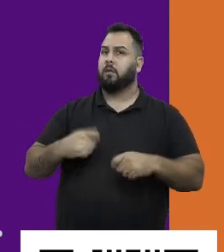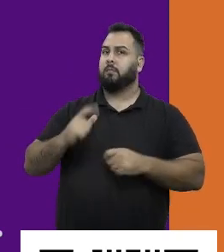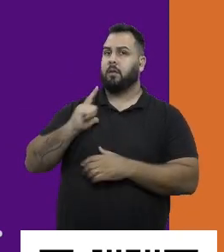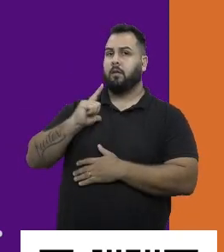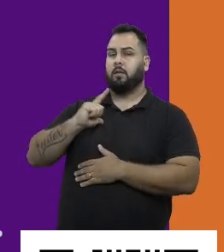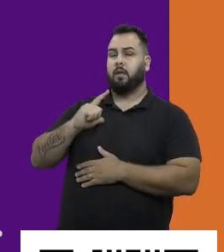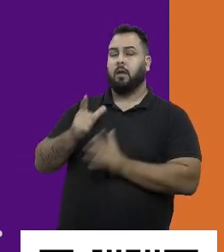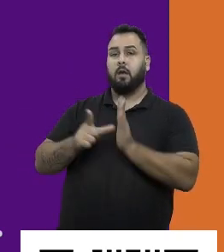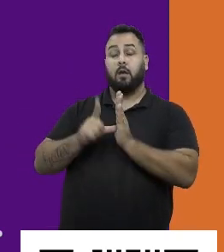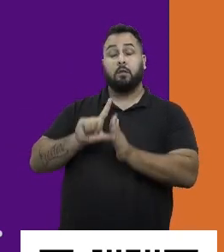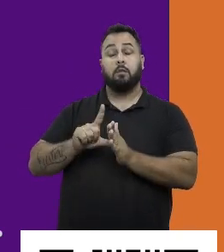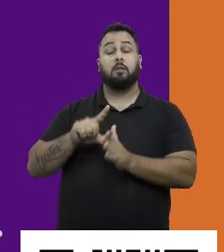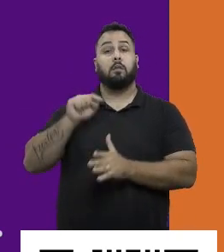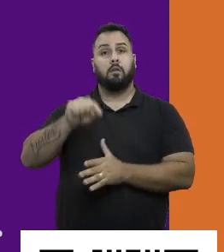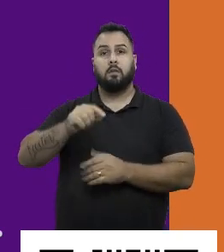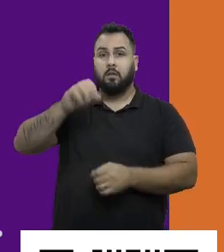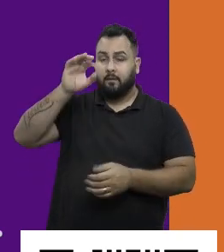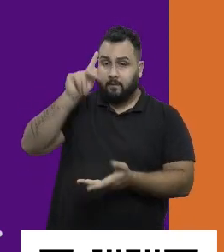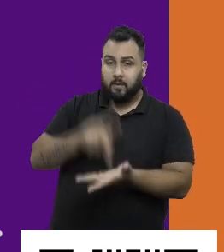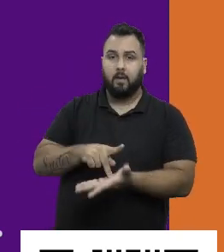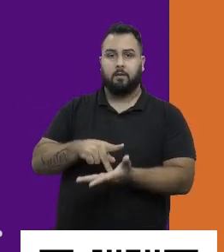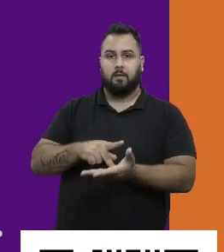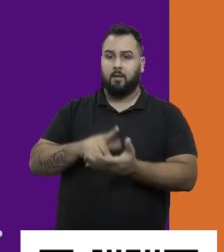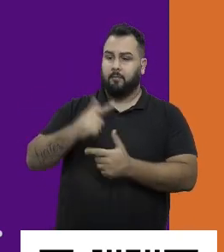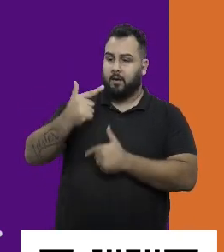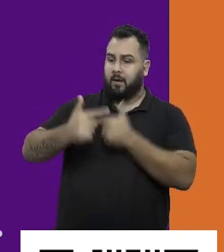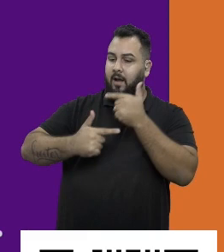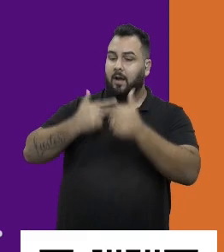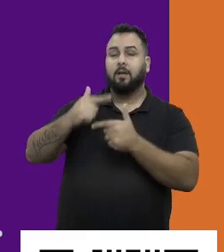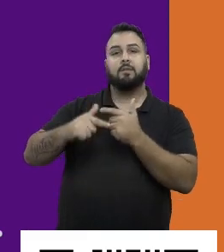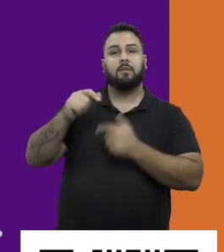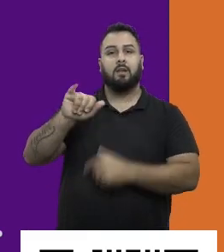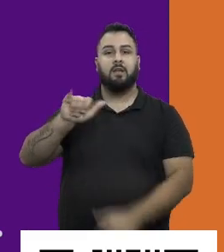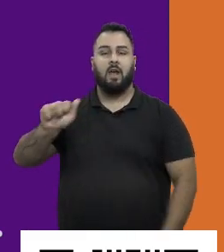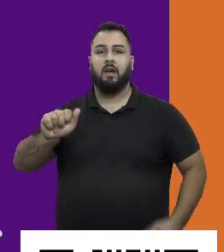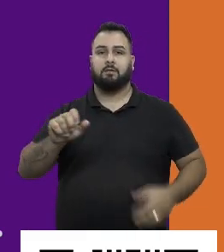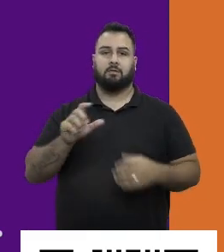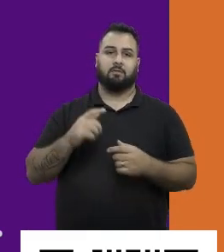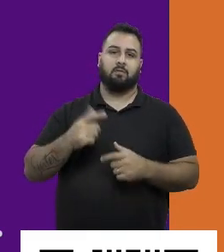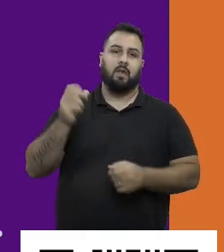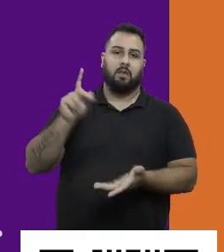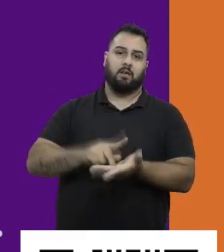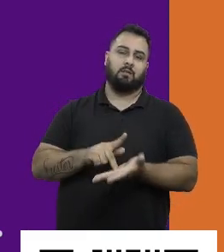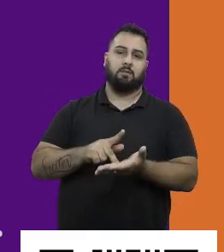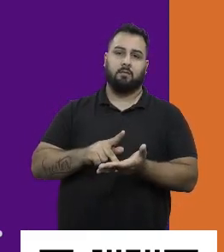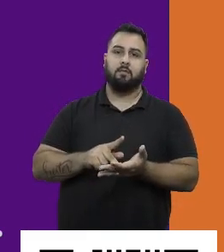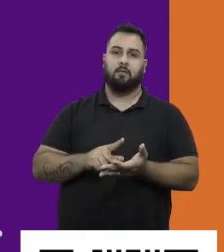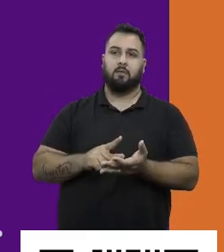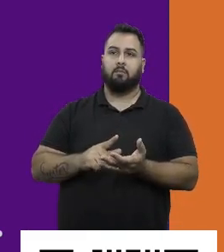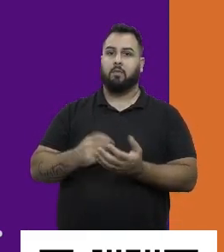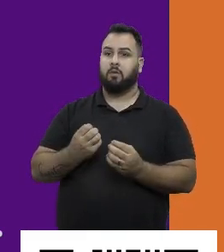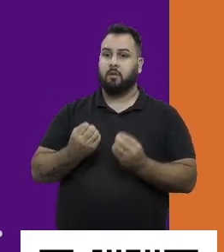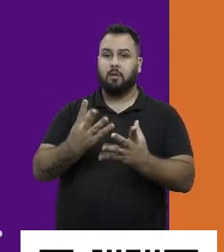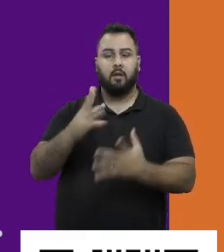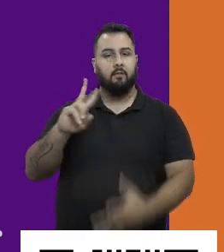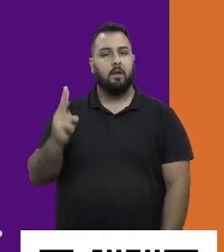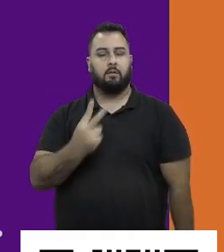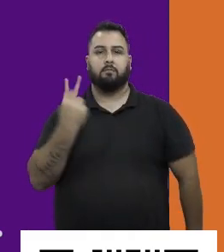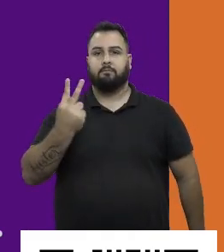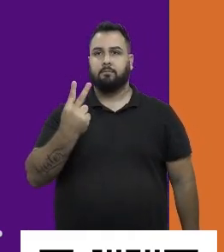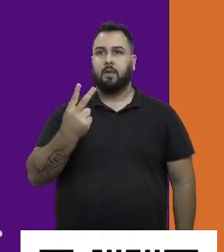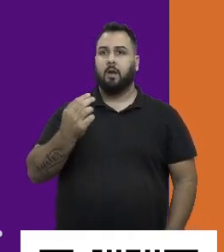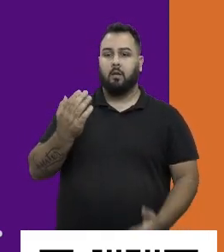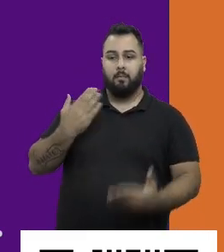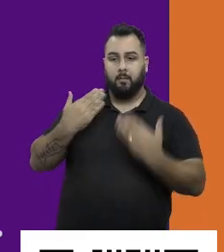literalmente lá e trabalhar um modelo de Inteligência Artificial ou alguma coisa que pode gerar valor então o foco do papo de hoje aqui é